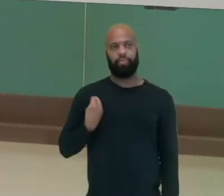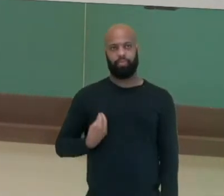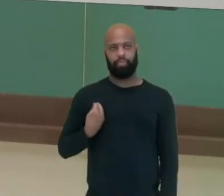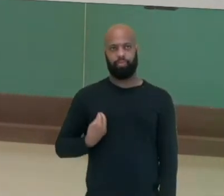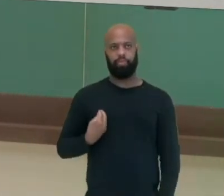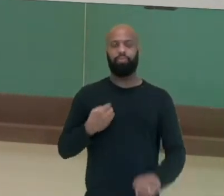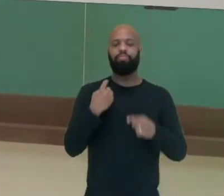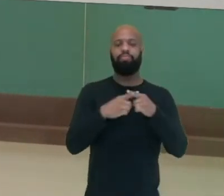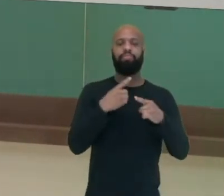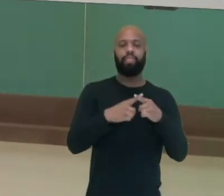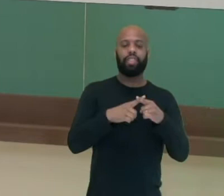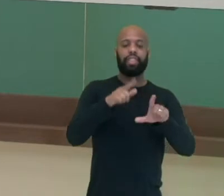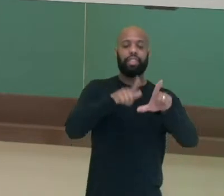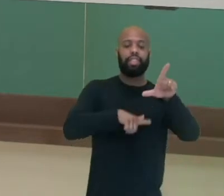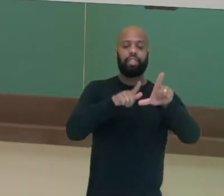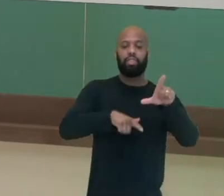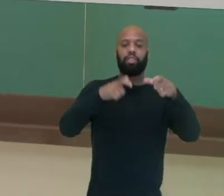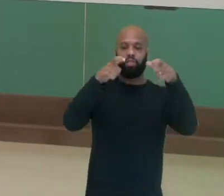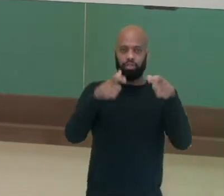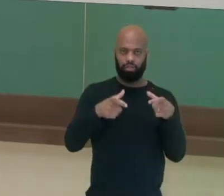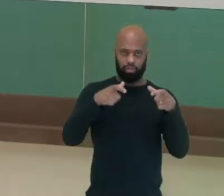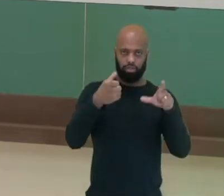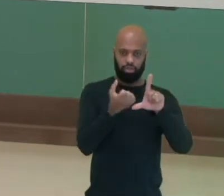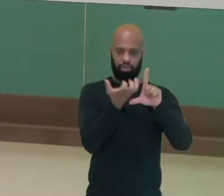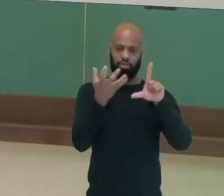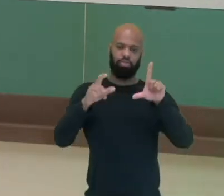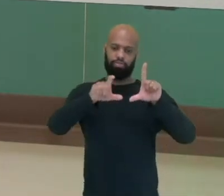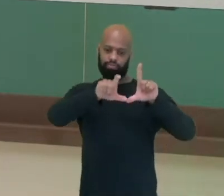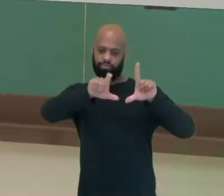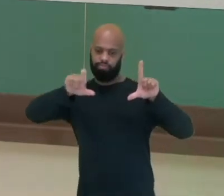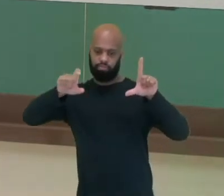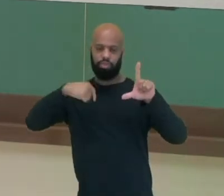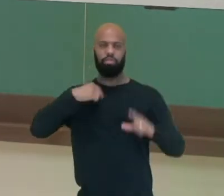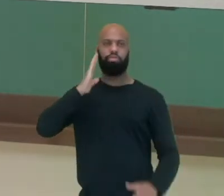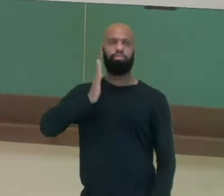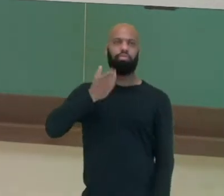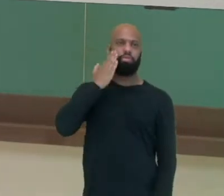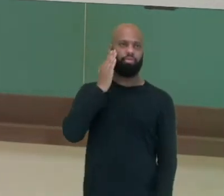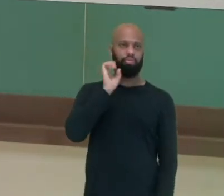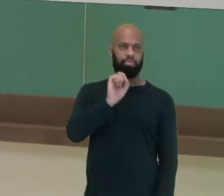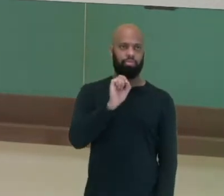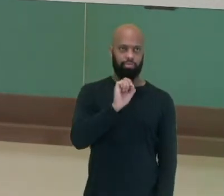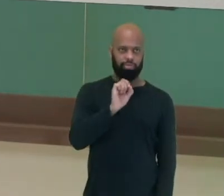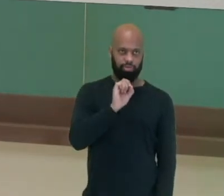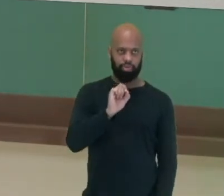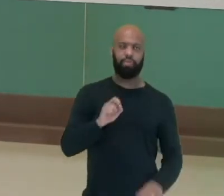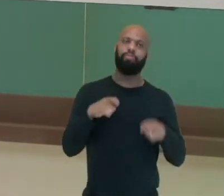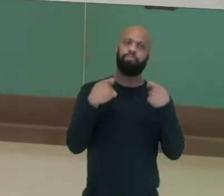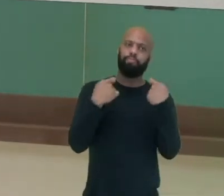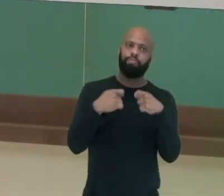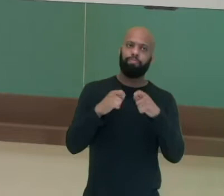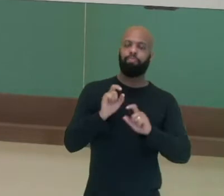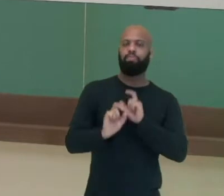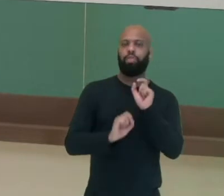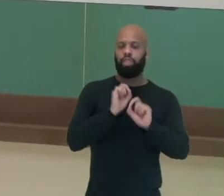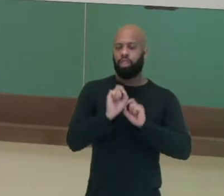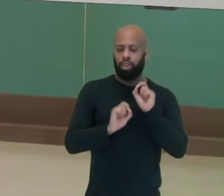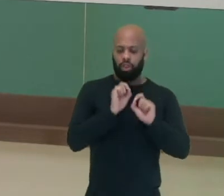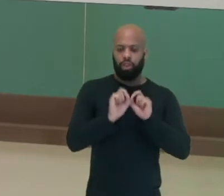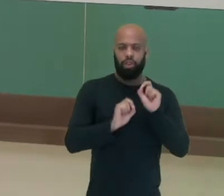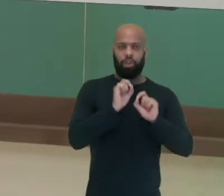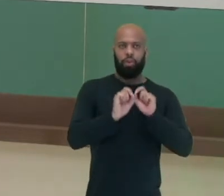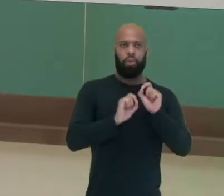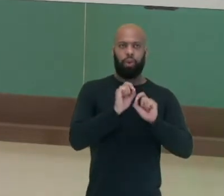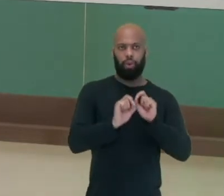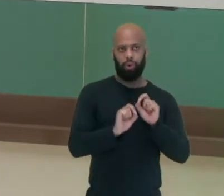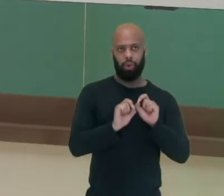minha incógnita está no logaritmando. Então, eu já sei que o logaritmando deve ser maior do que zero. Então, x